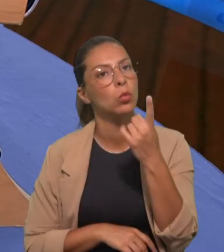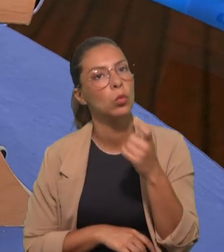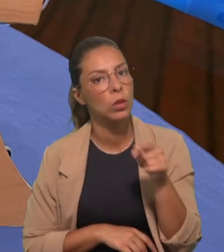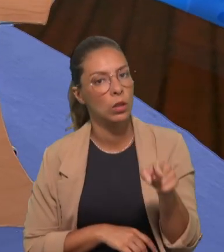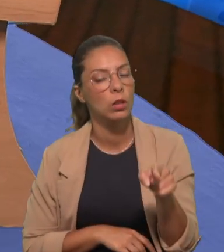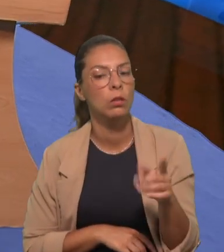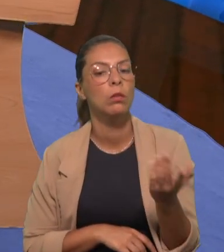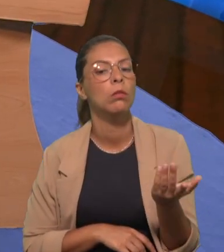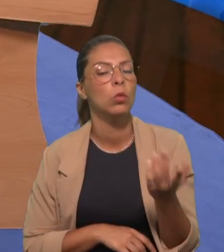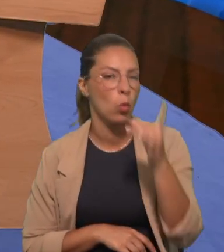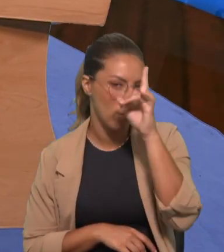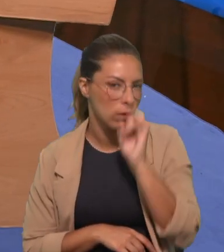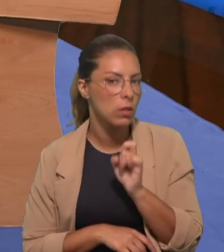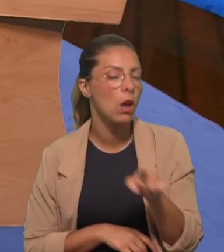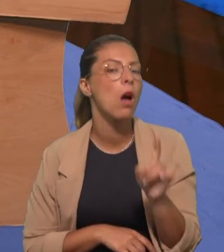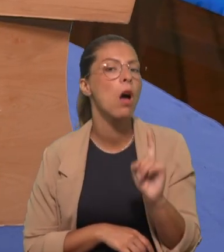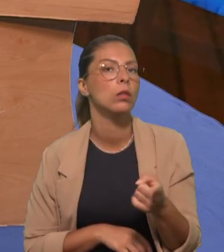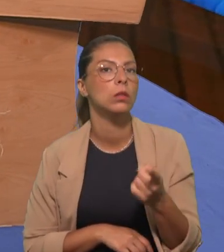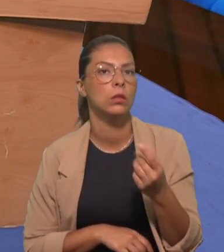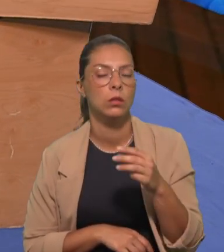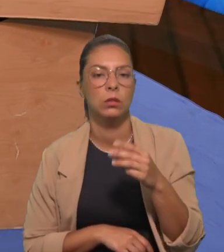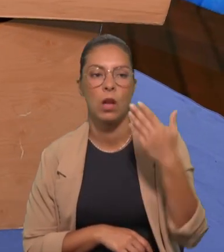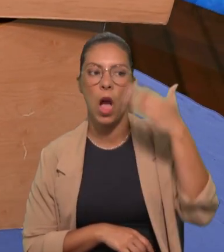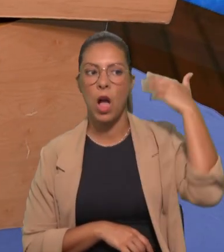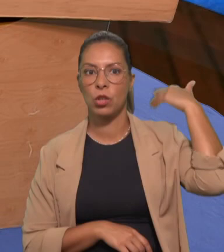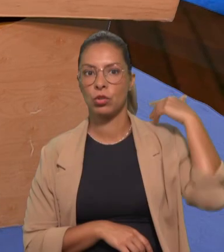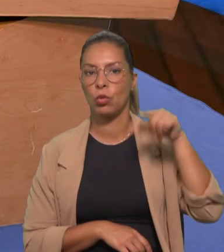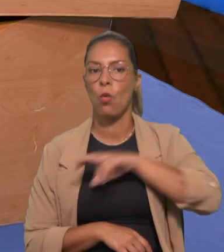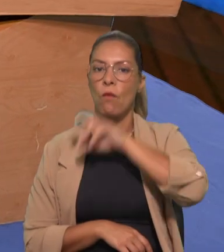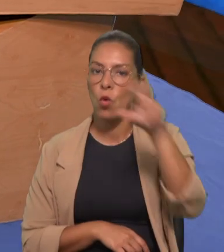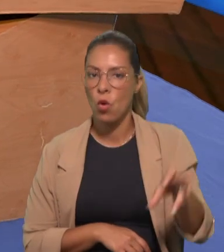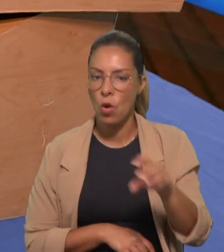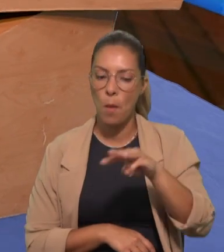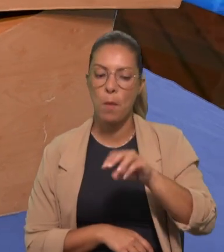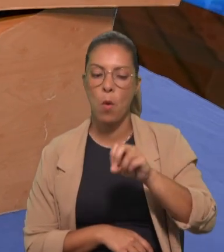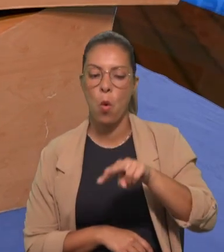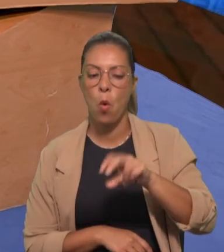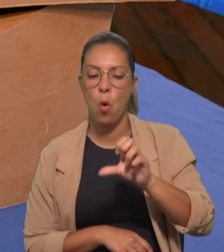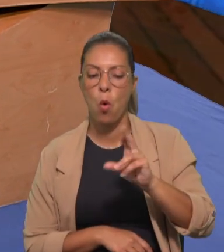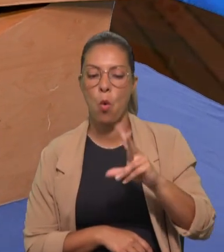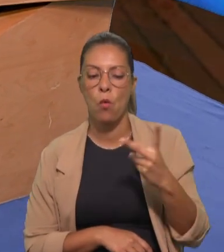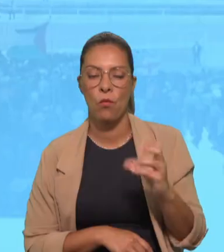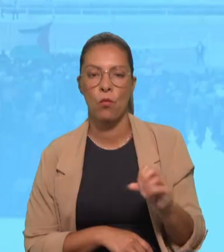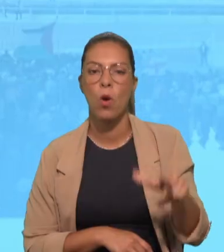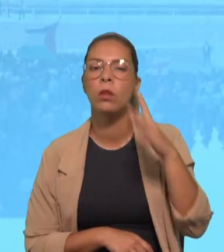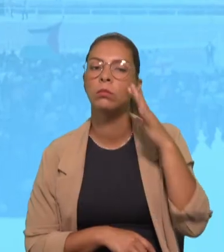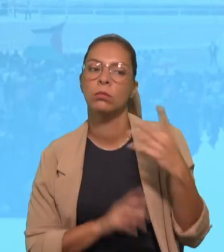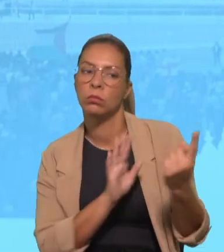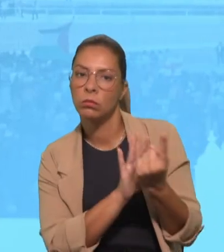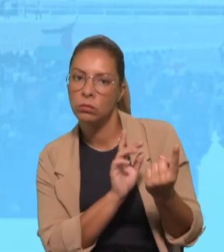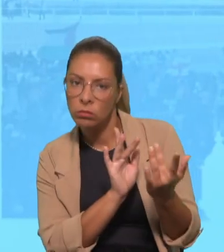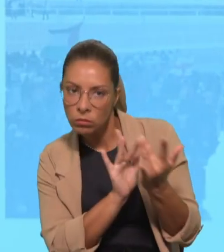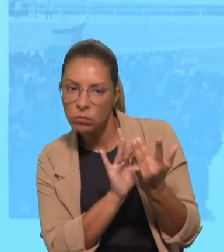dizer. O que é que tu recordas hoje de Torre de Moncorvo? Daquilo que fizeste lá, do contacto com a comunidade, das pessoas com quem